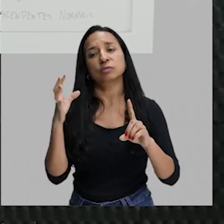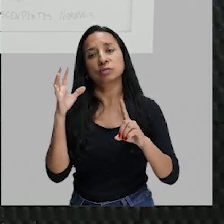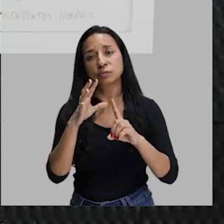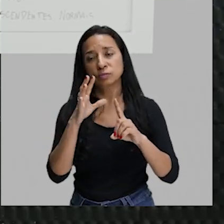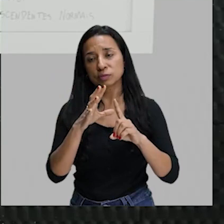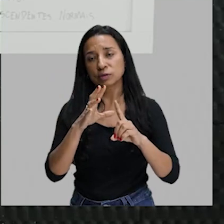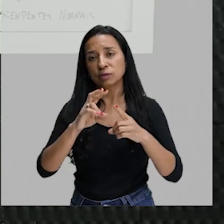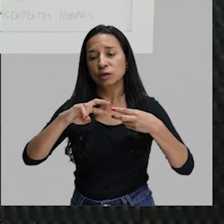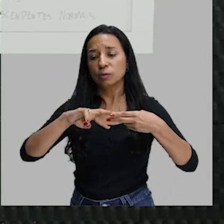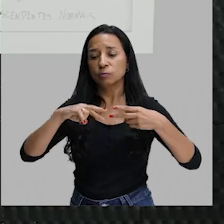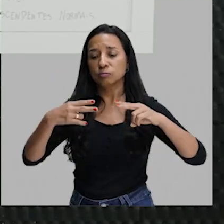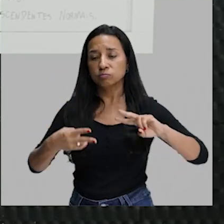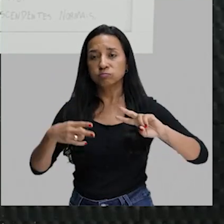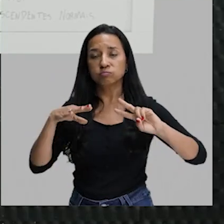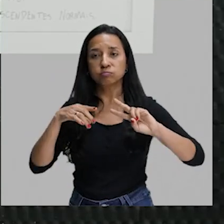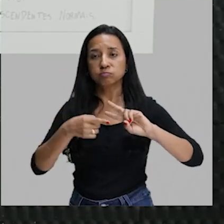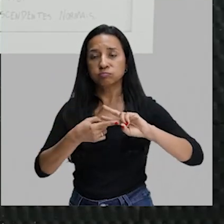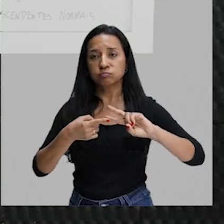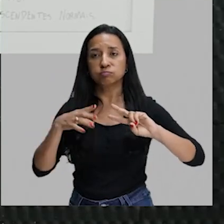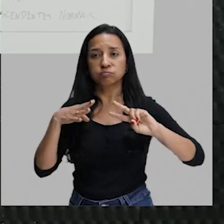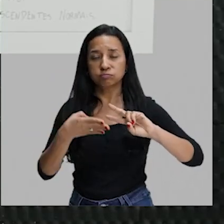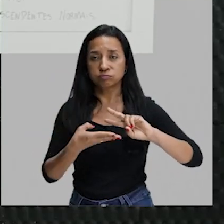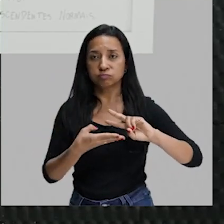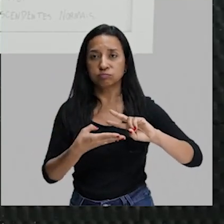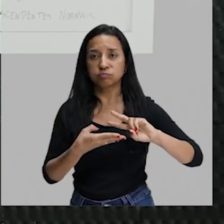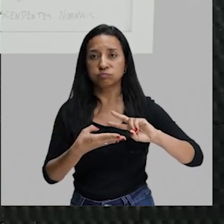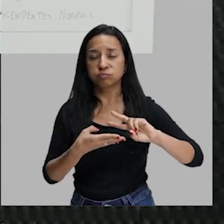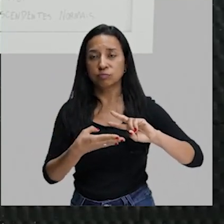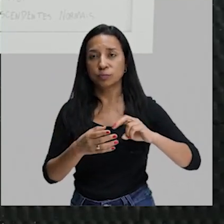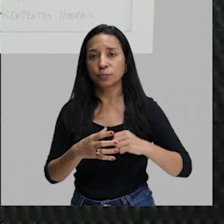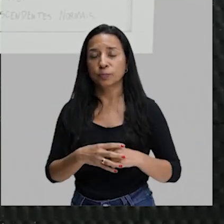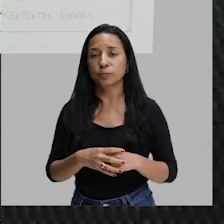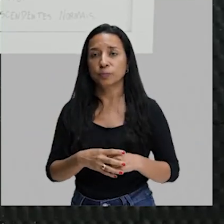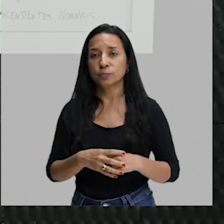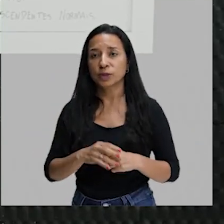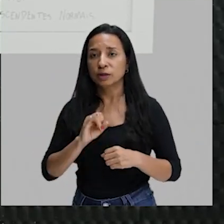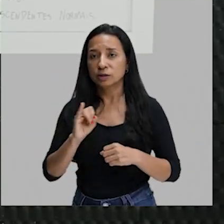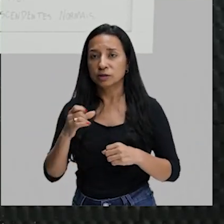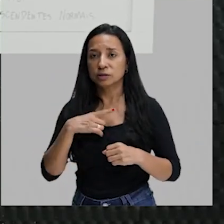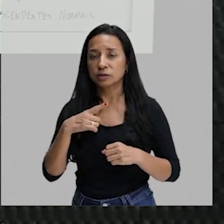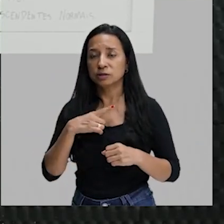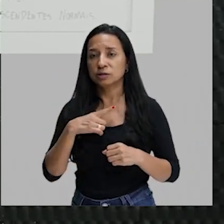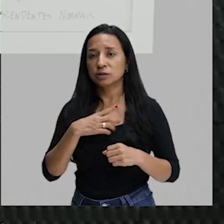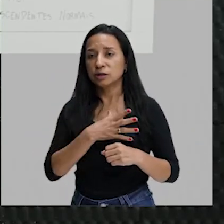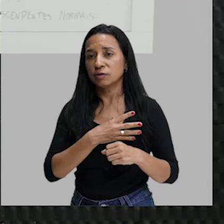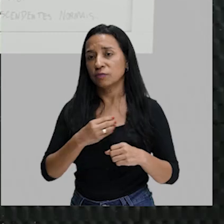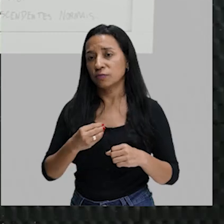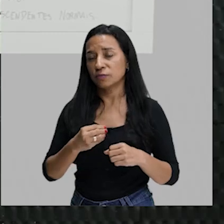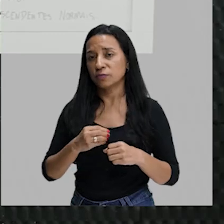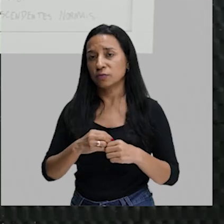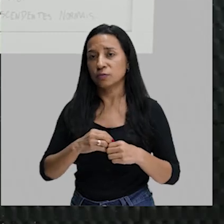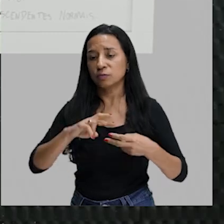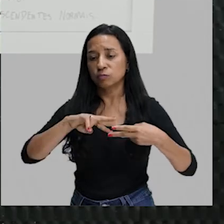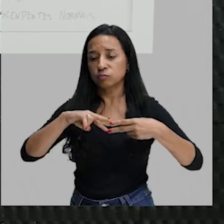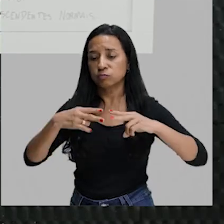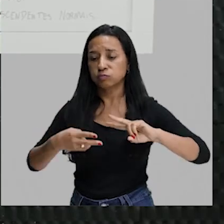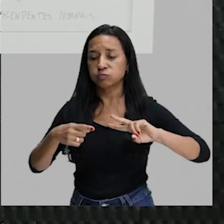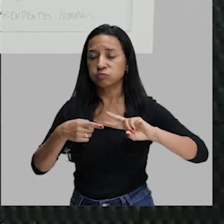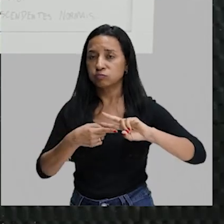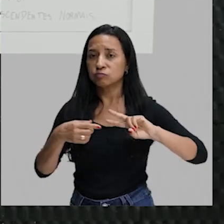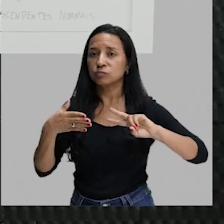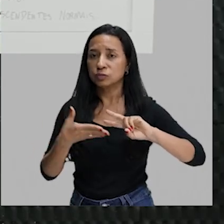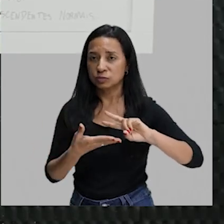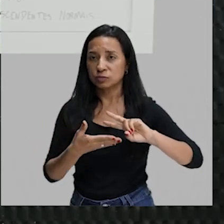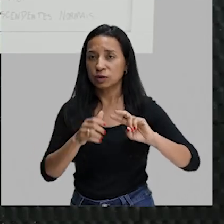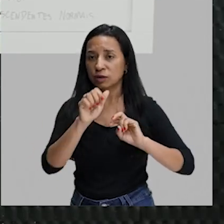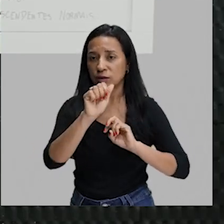é recessiva, tá? É de indivíduos homozigoto recessivo. Se eu tenho filho homozigoto recessivo, eu sei que um azinho